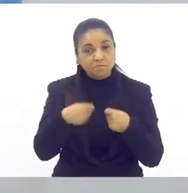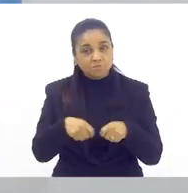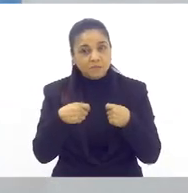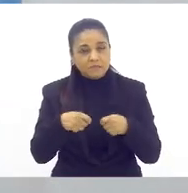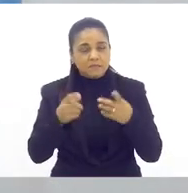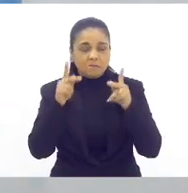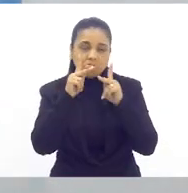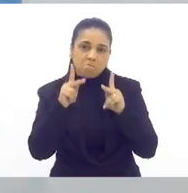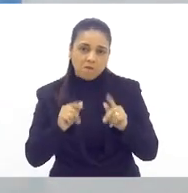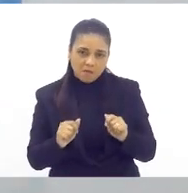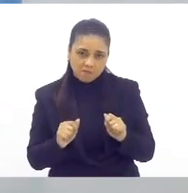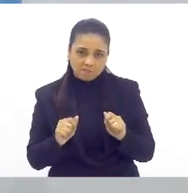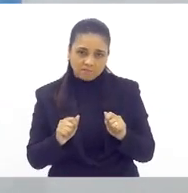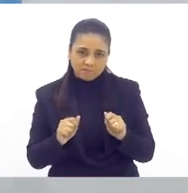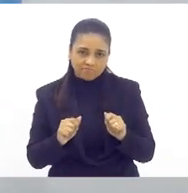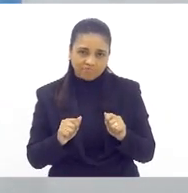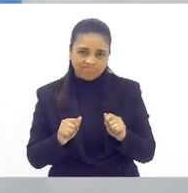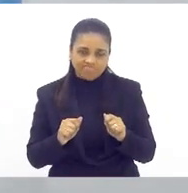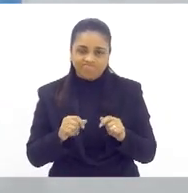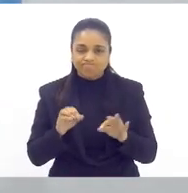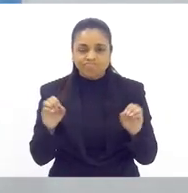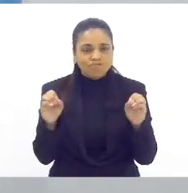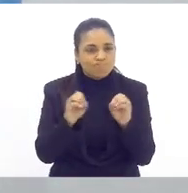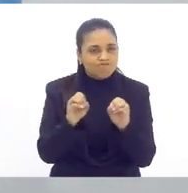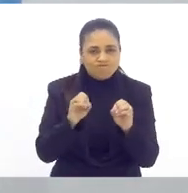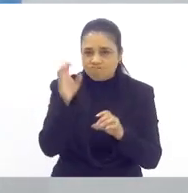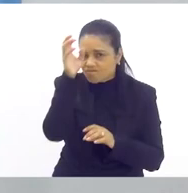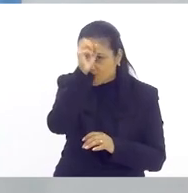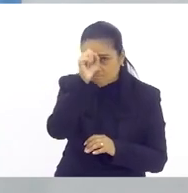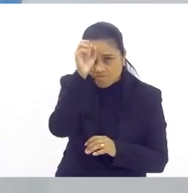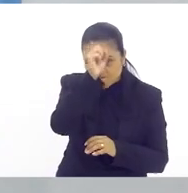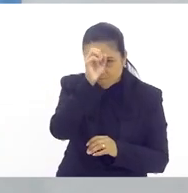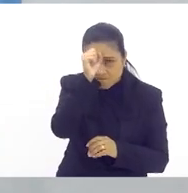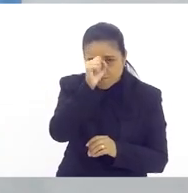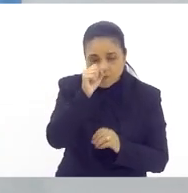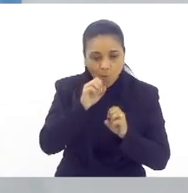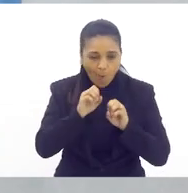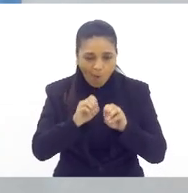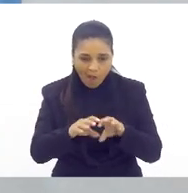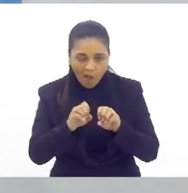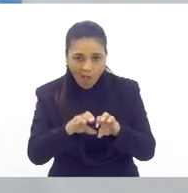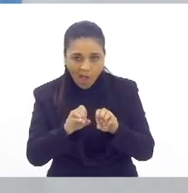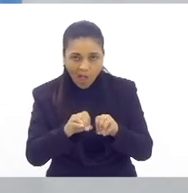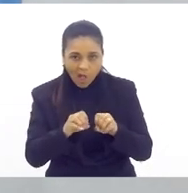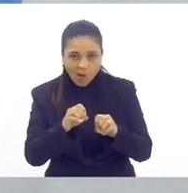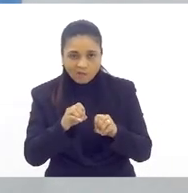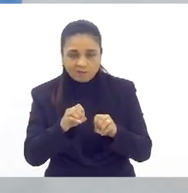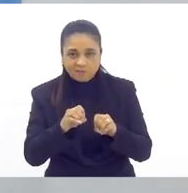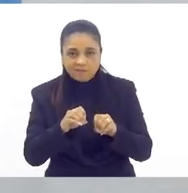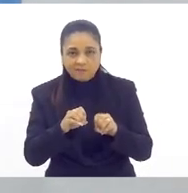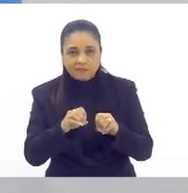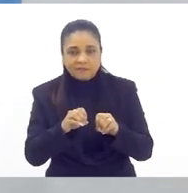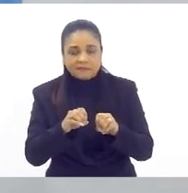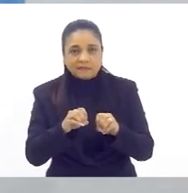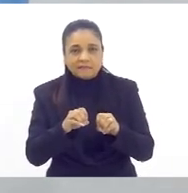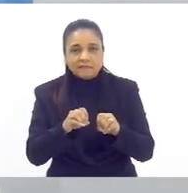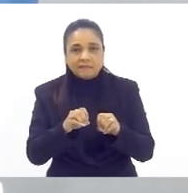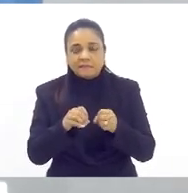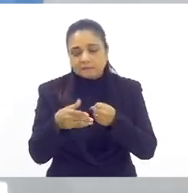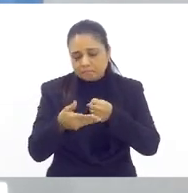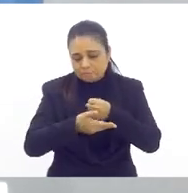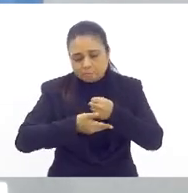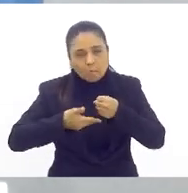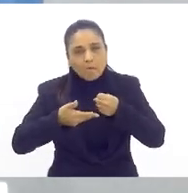paz ninguém consegue aprender e ninguém consegue dar aula né sem sem ter essa as mínimas